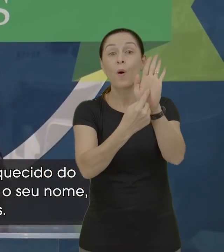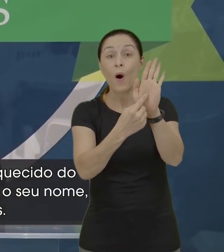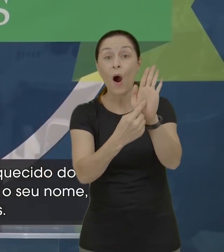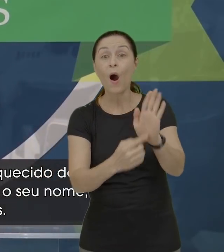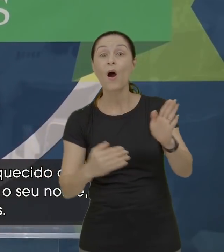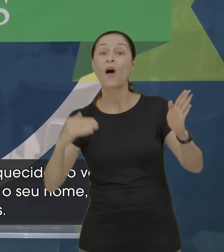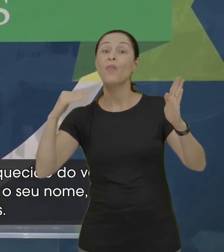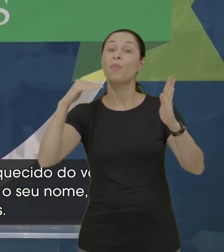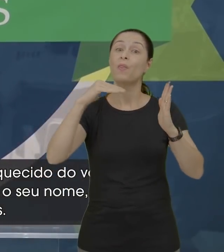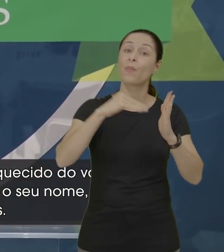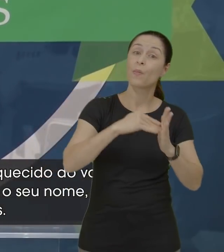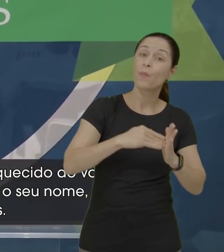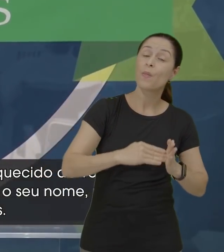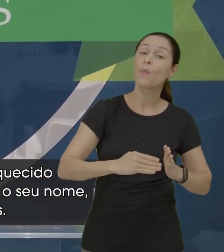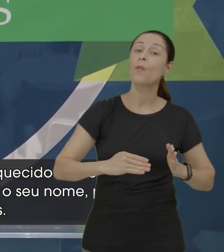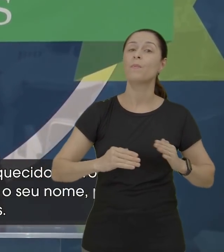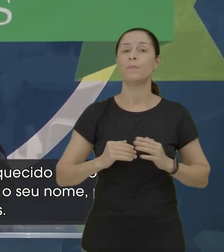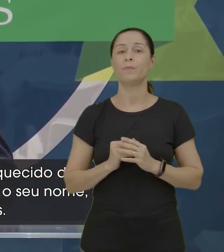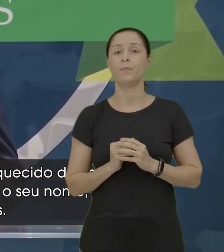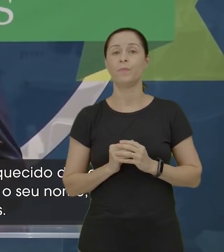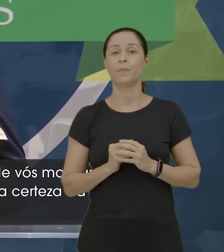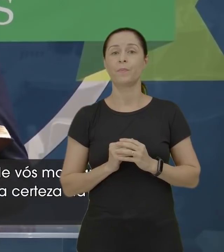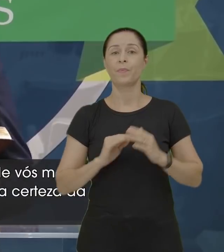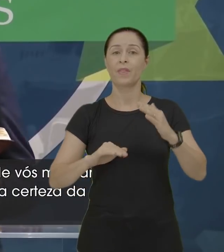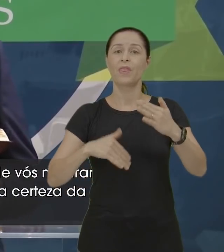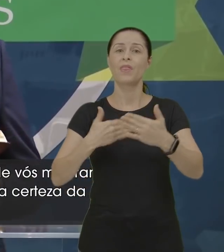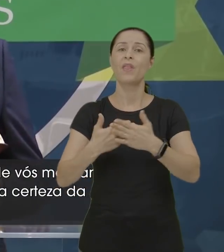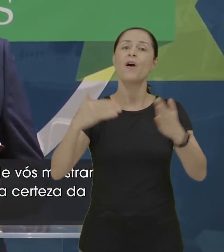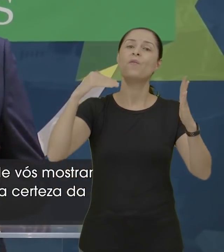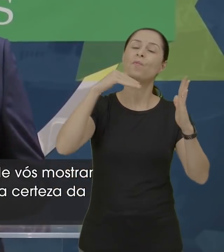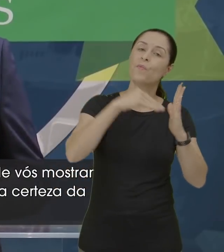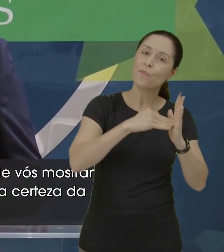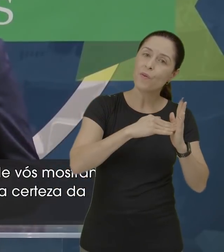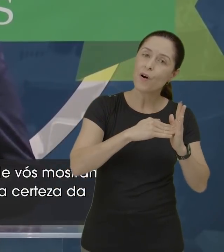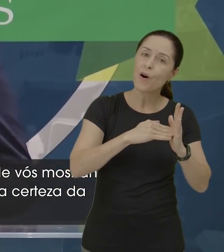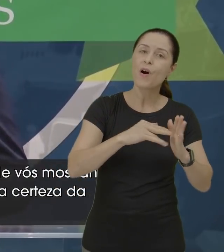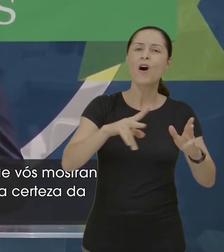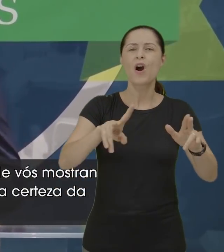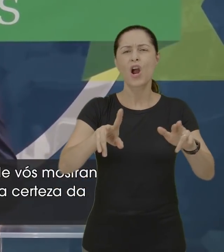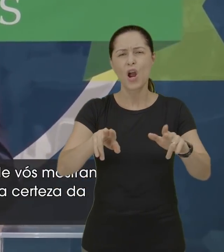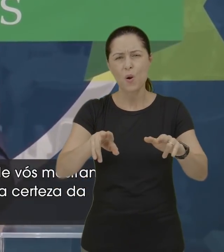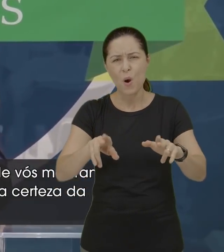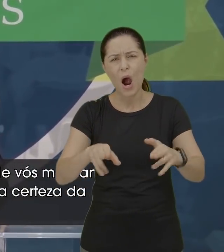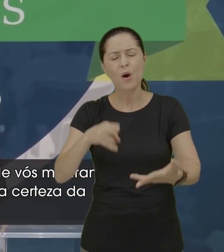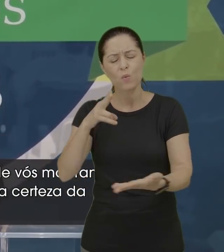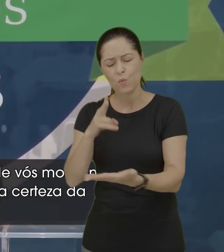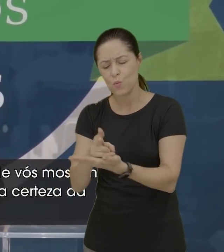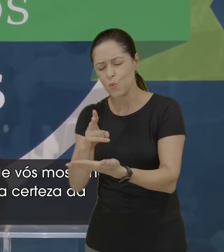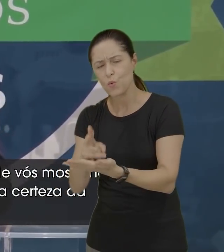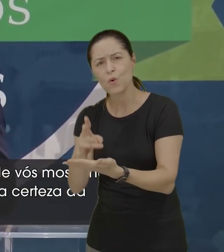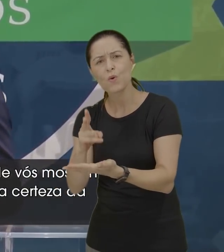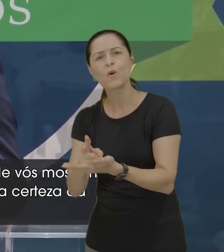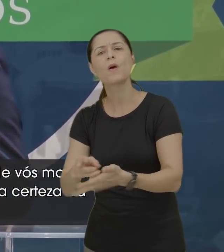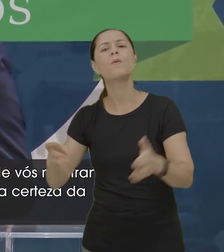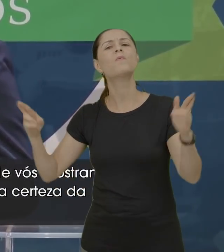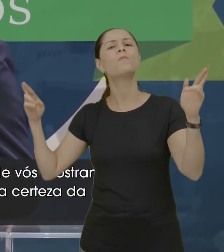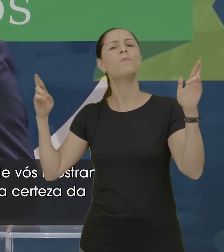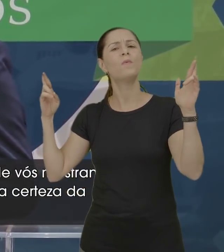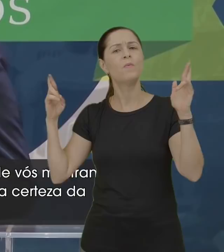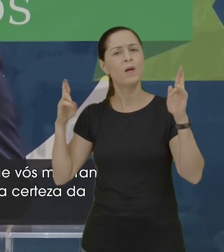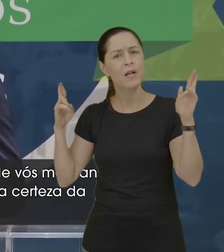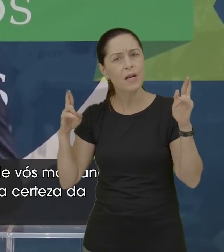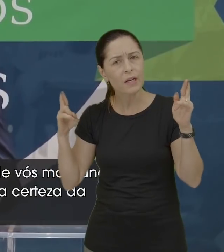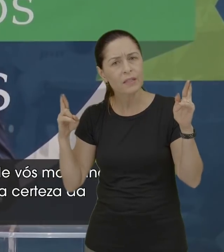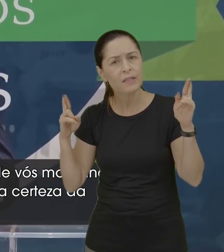vós mostrando, até o fim, a mesma diligência, para a plena certeza da